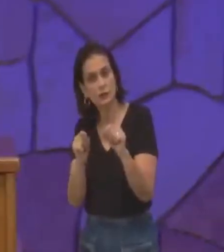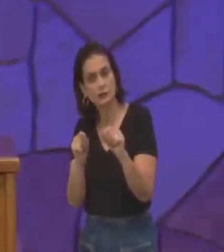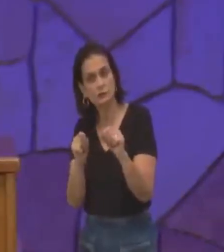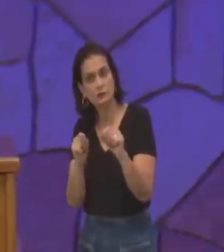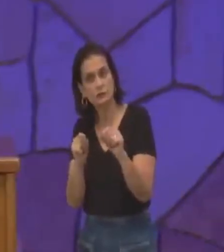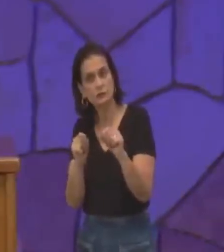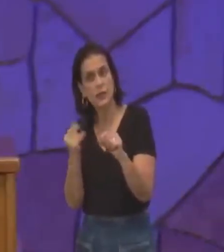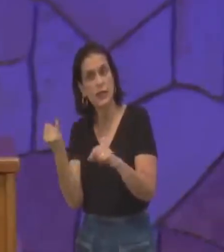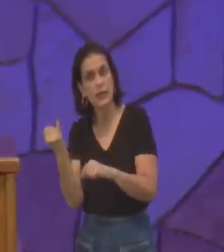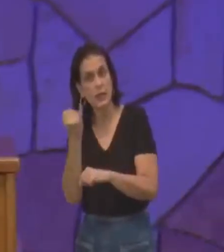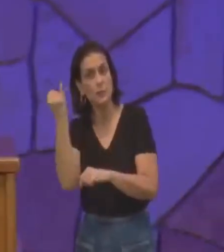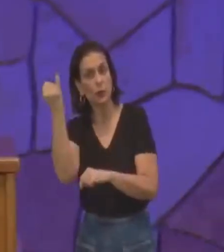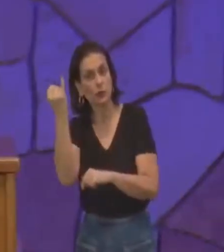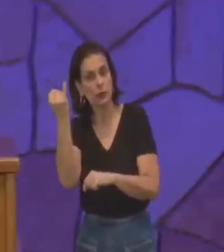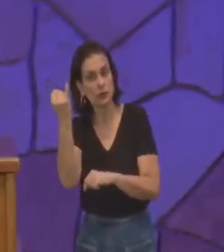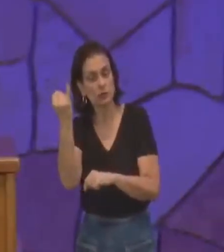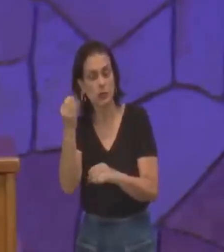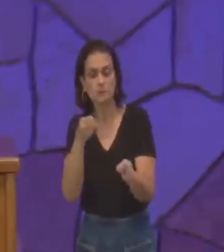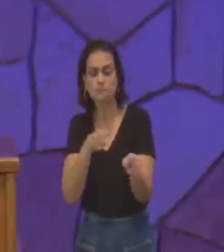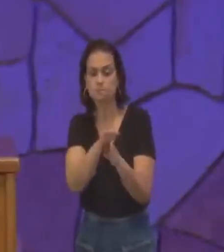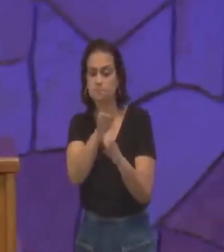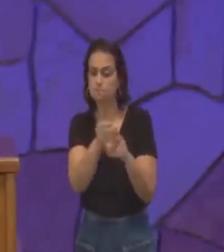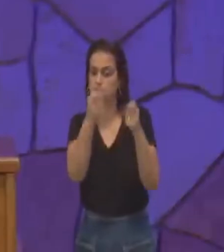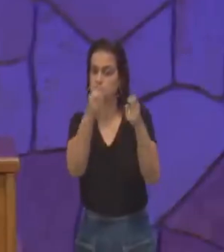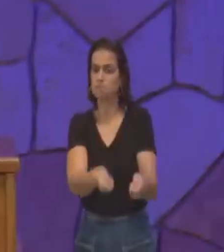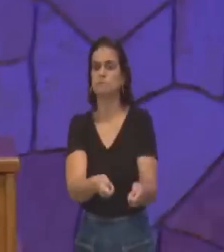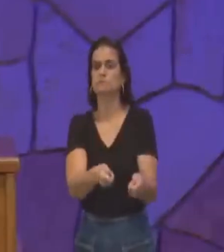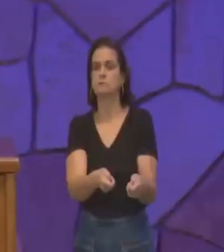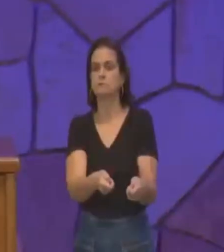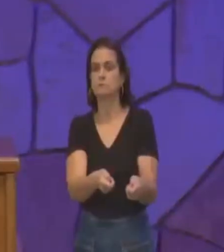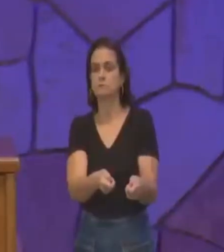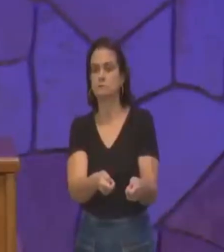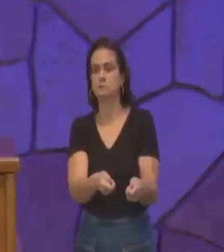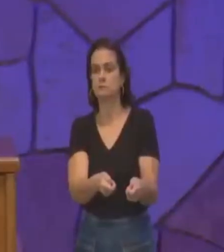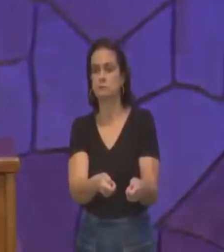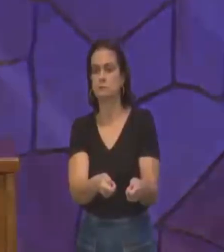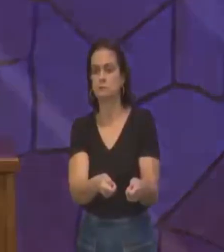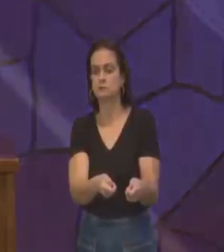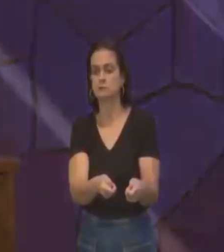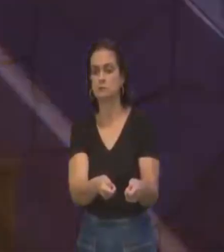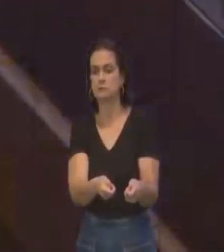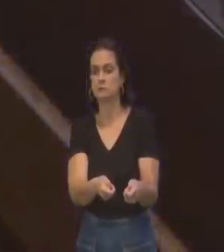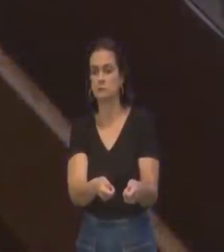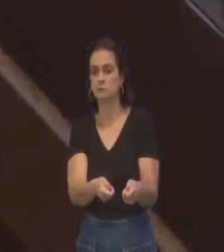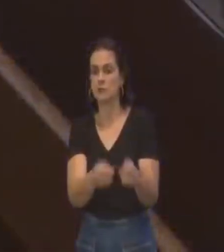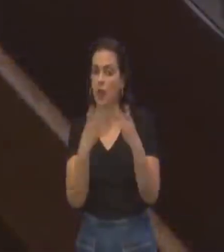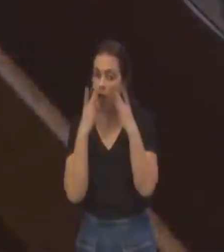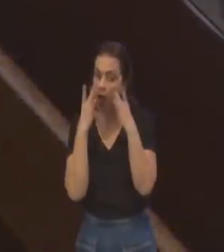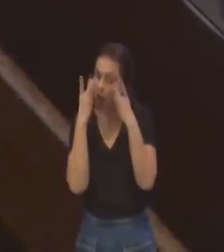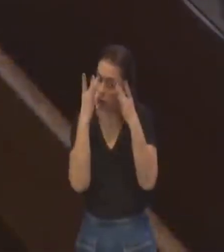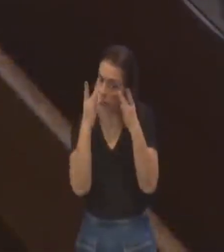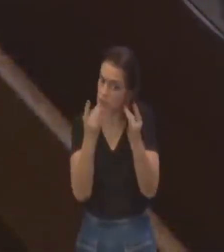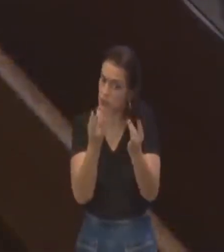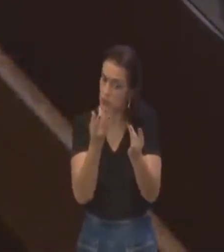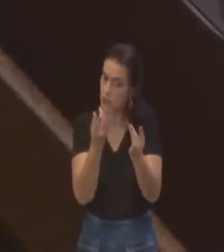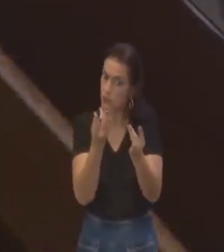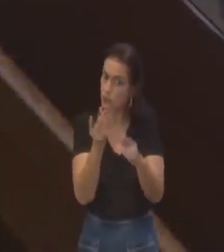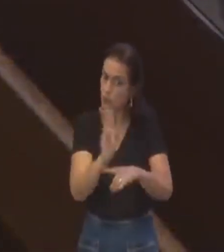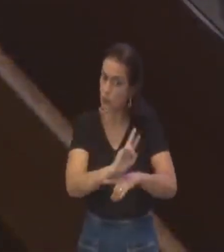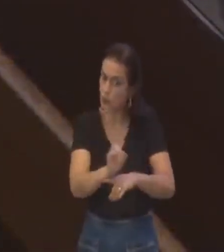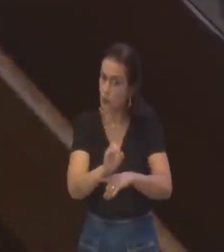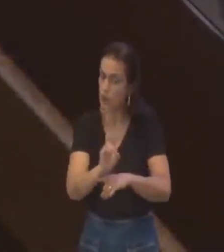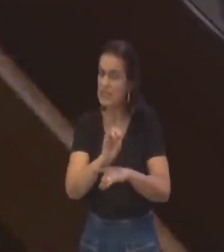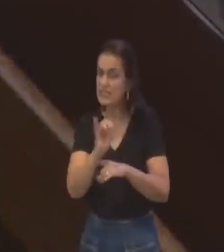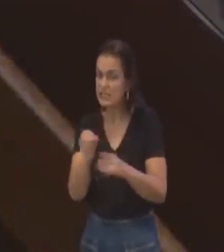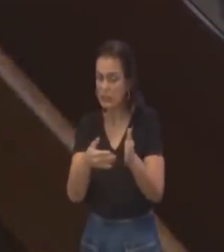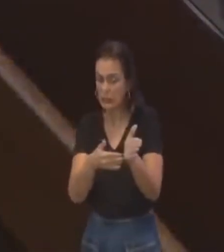útil para repreender, para a repreensão, para a observação e o cuidado quando alguma coisa